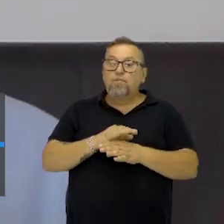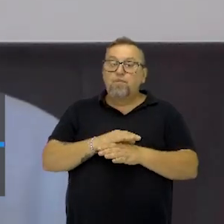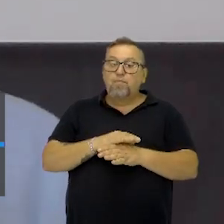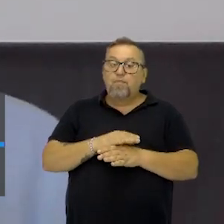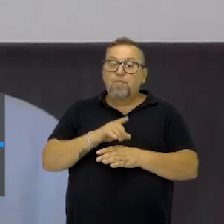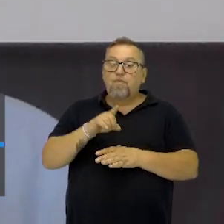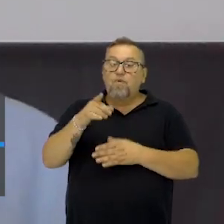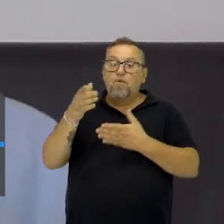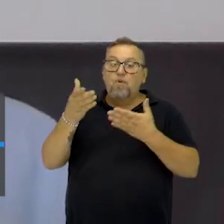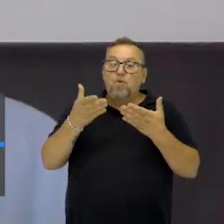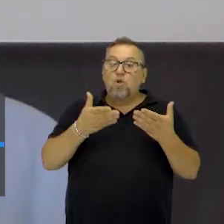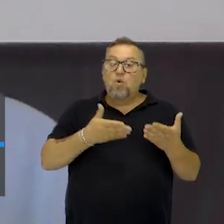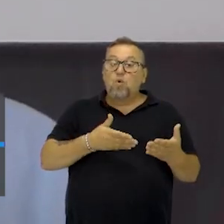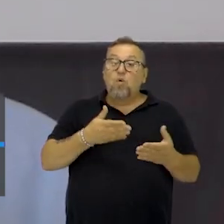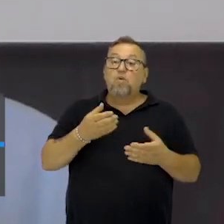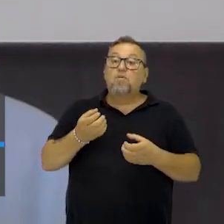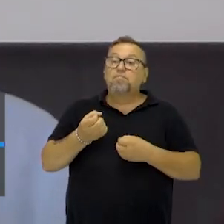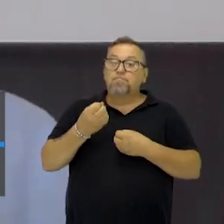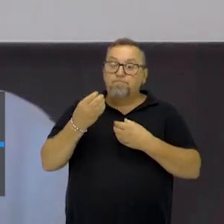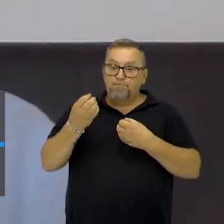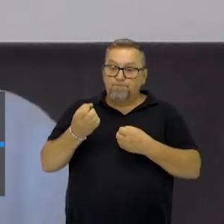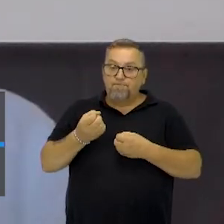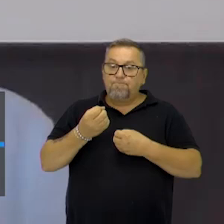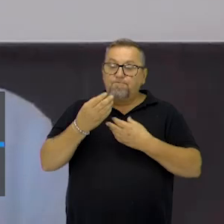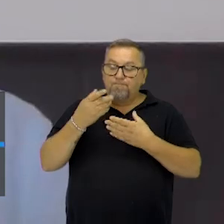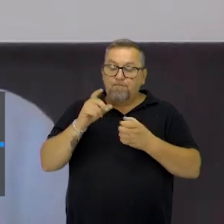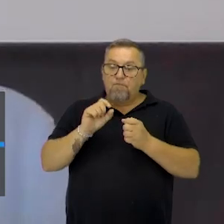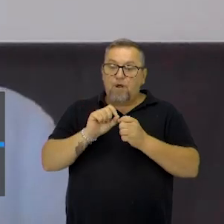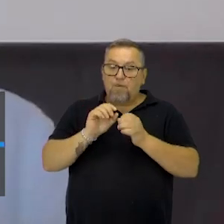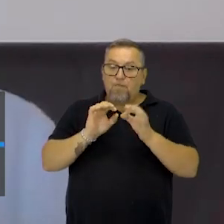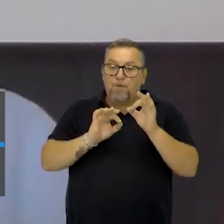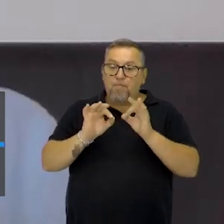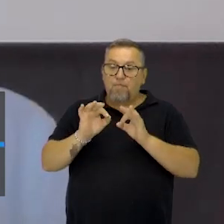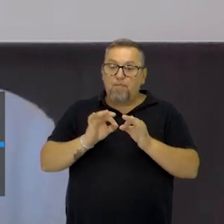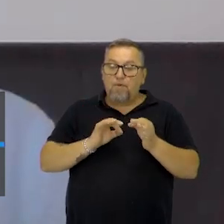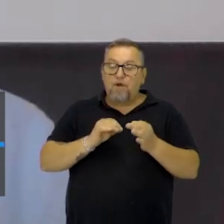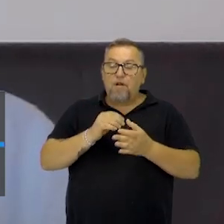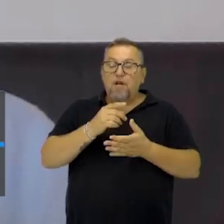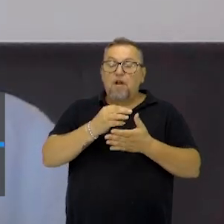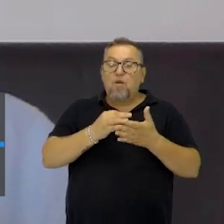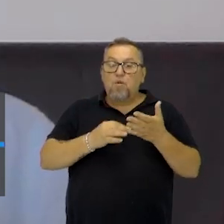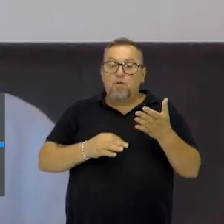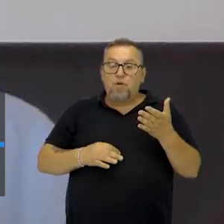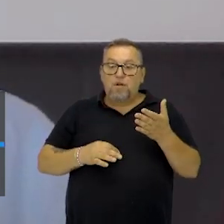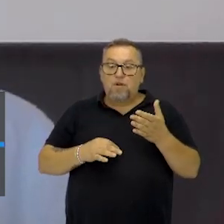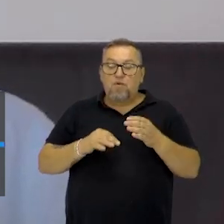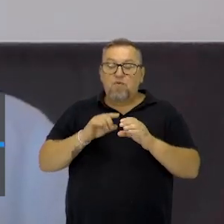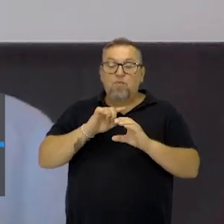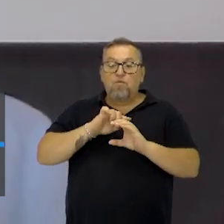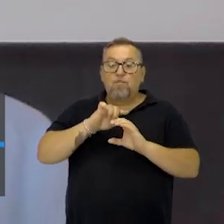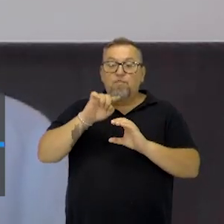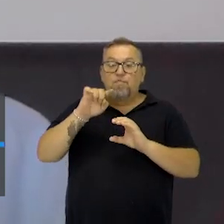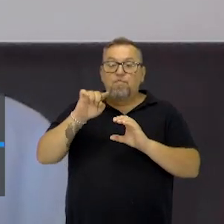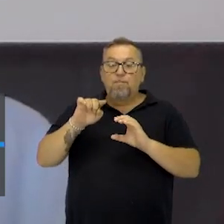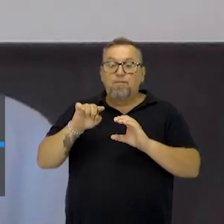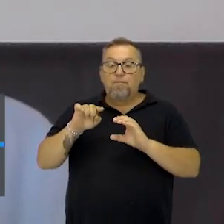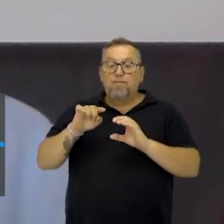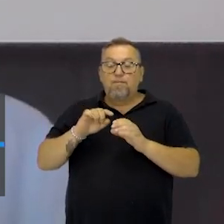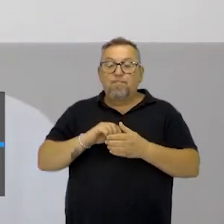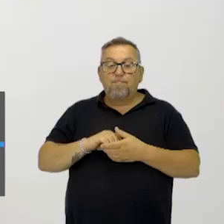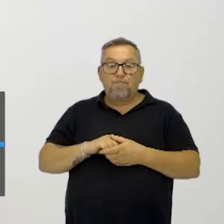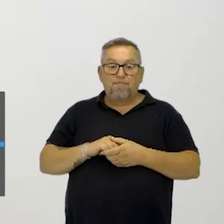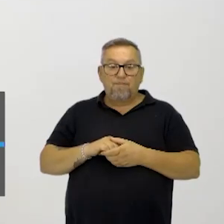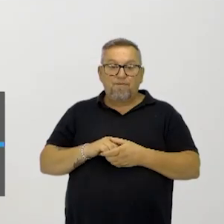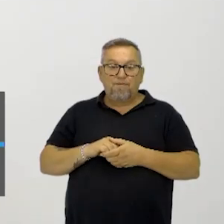aí dicas bem importantes, dicas valiosas para a produção textual do artigo de divulgação científica. Olha,